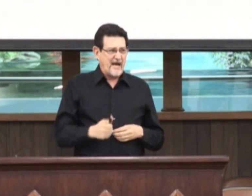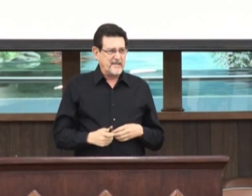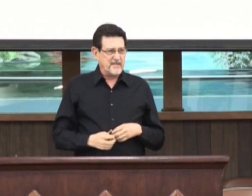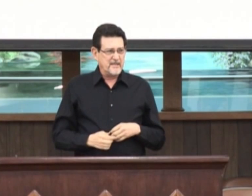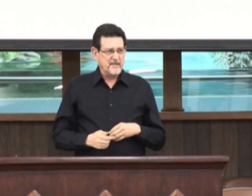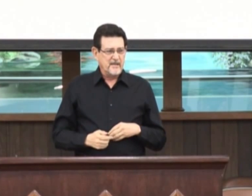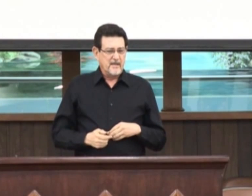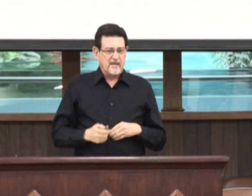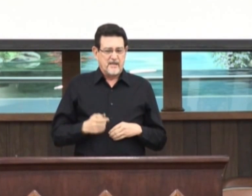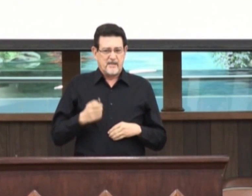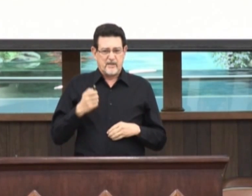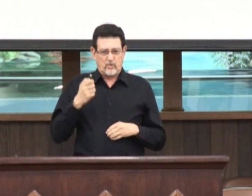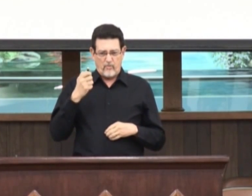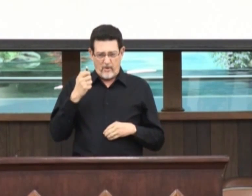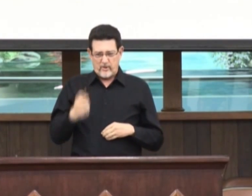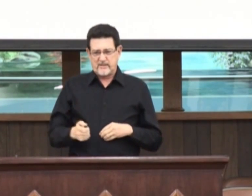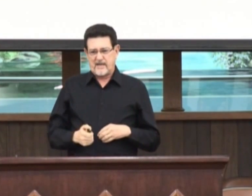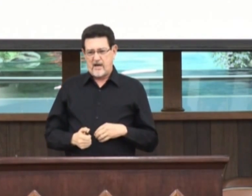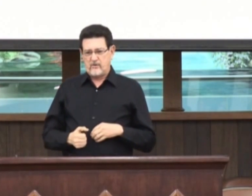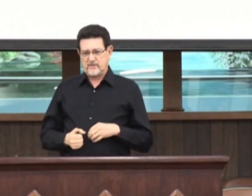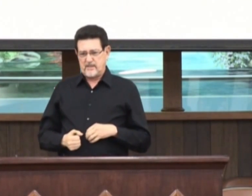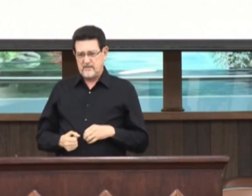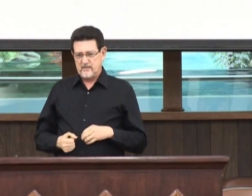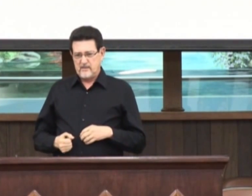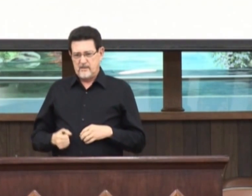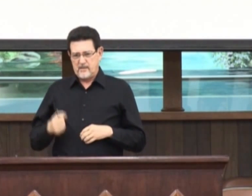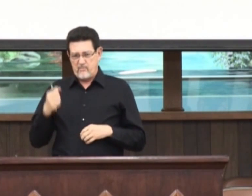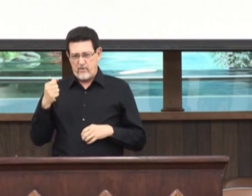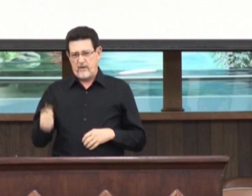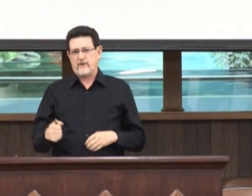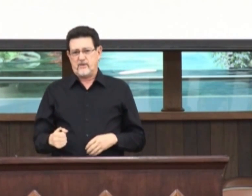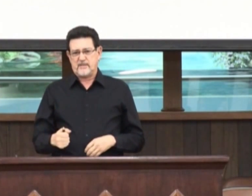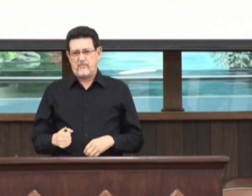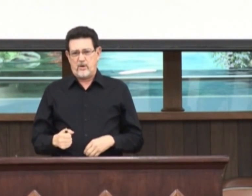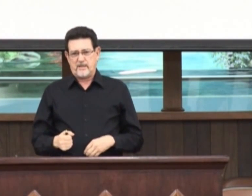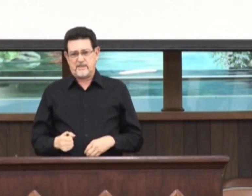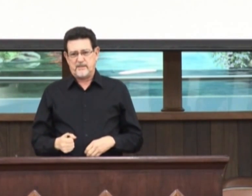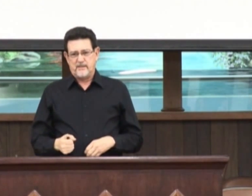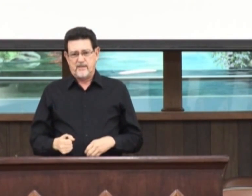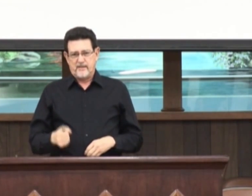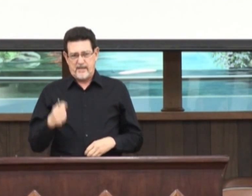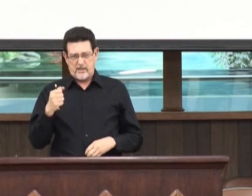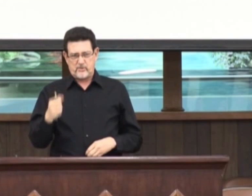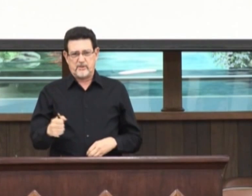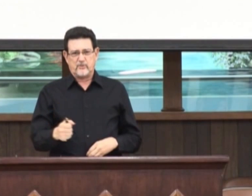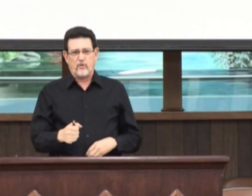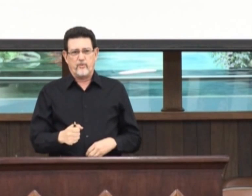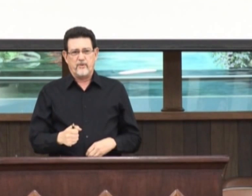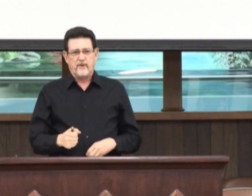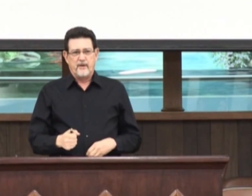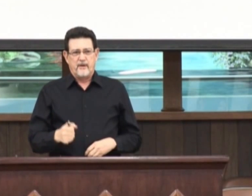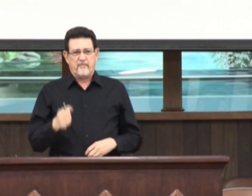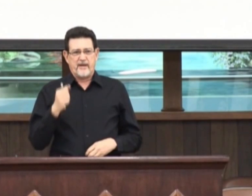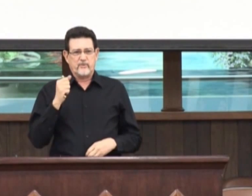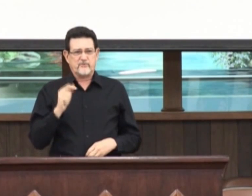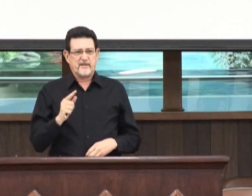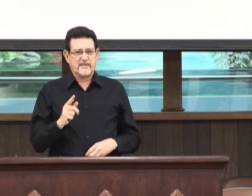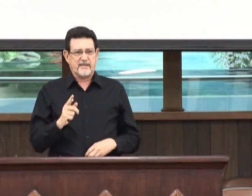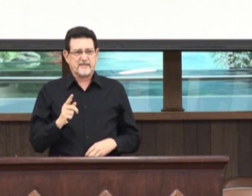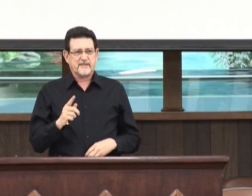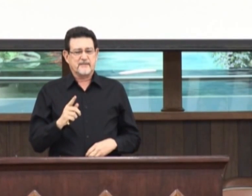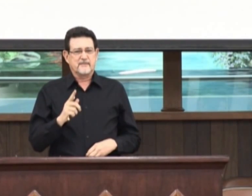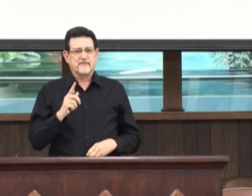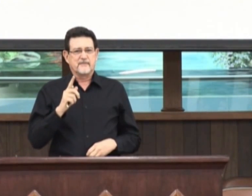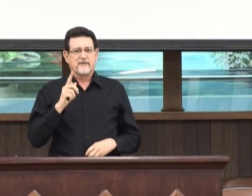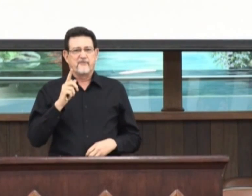fez carne, que tomou a nossa causa, que morreu a nossa morte, que ressuscitou para nos